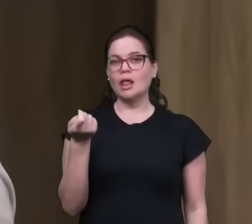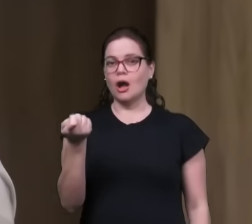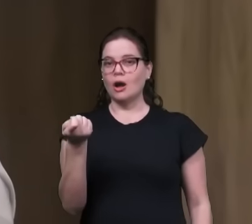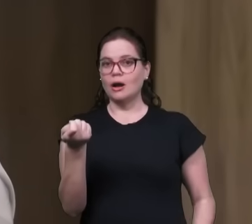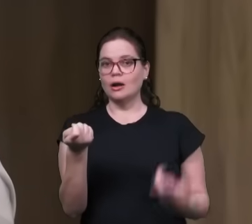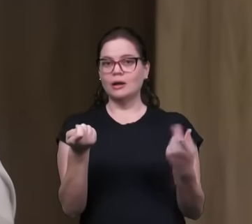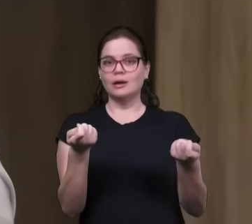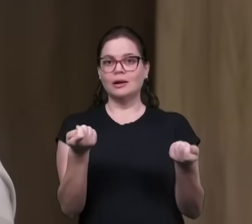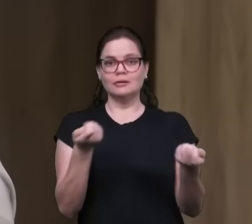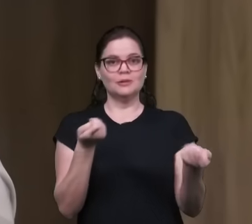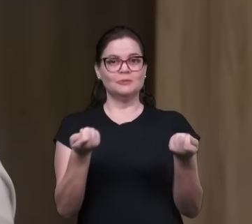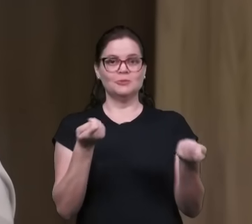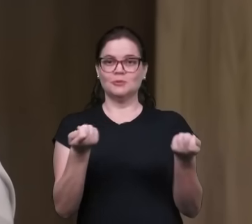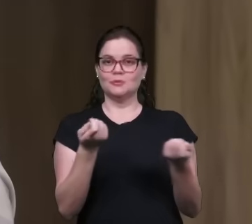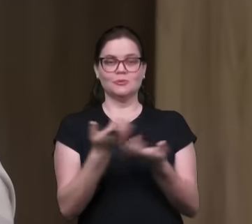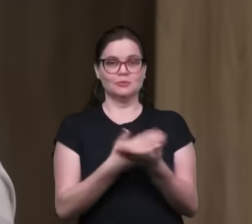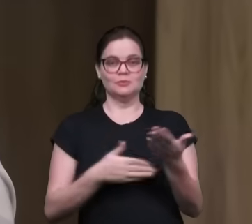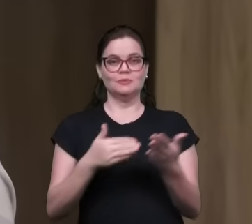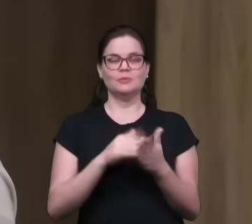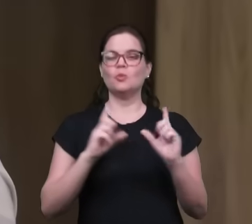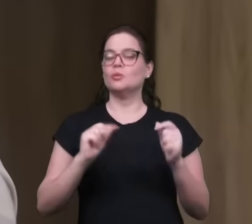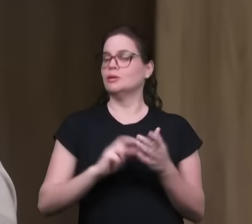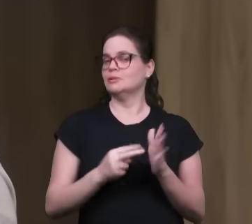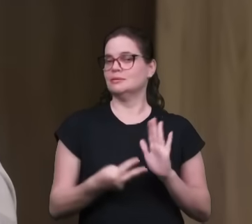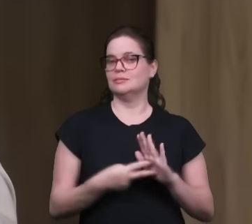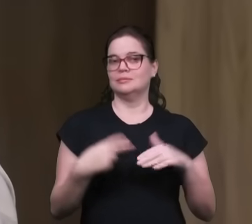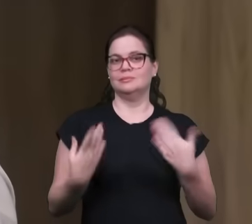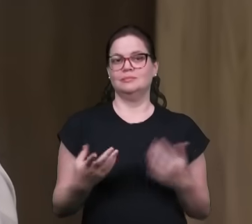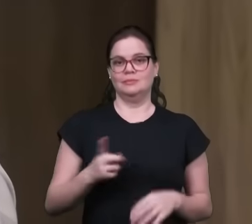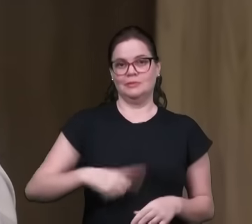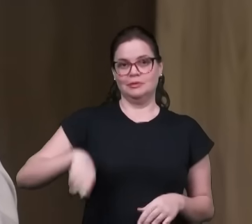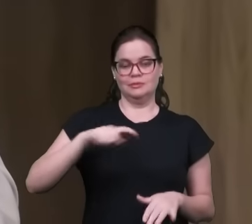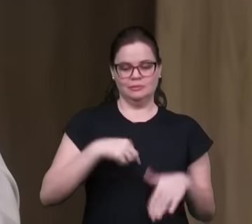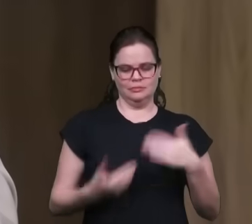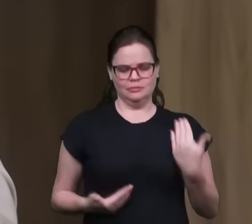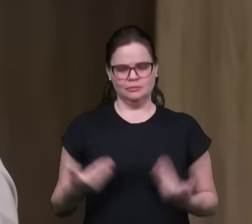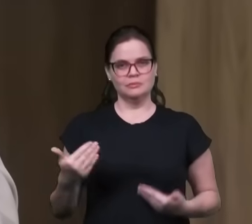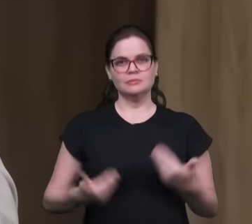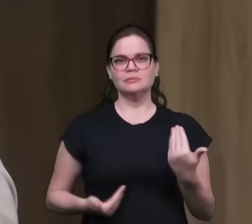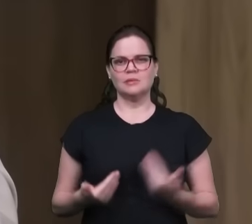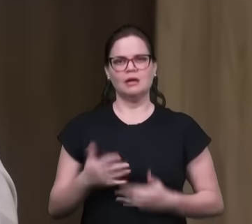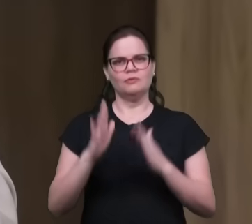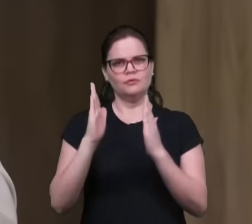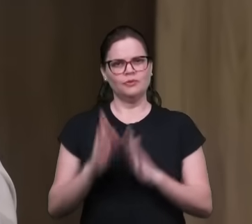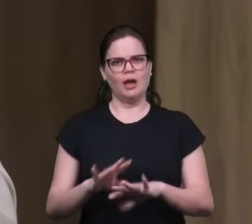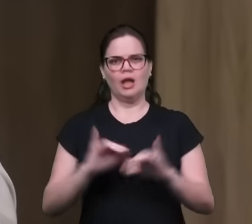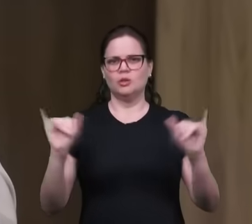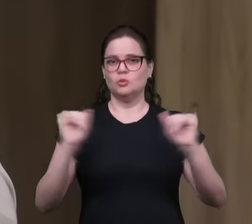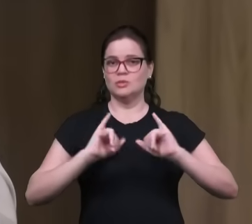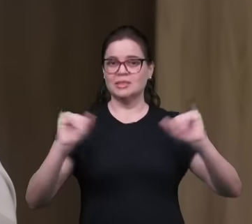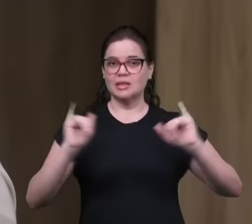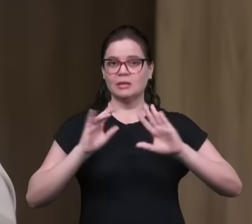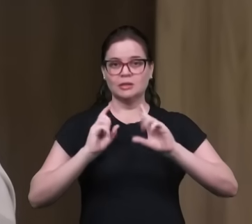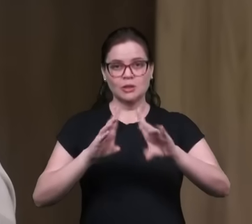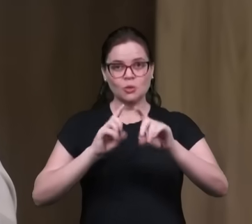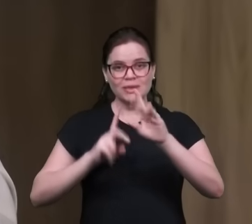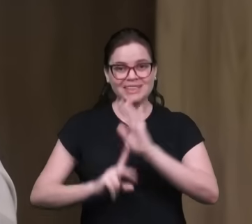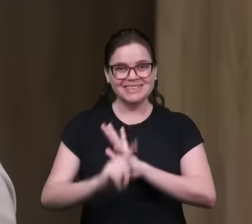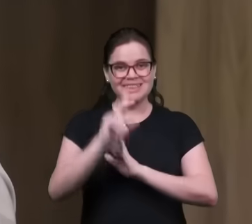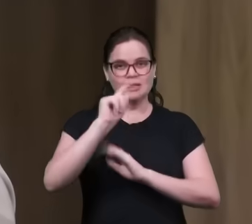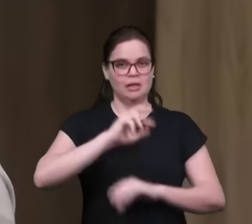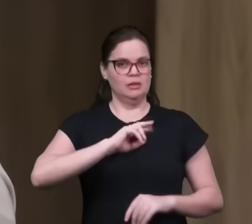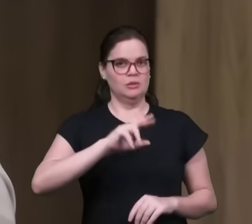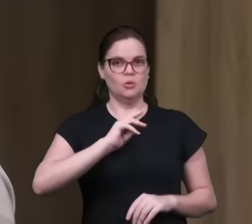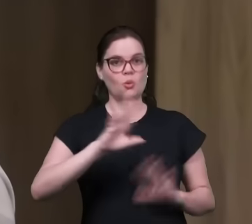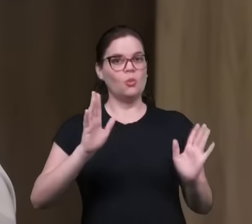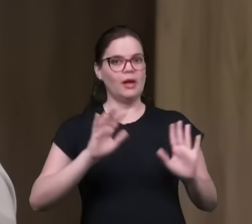que, vamos falar do lado prático agora, né? É que quando nós, os crentes, anunciamos o evangelho de Jesus, e anunciamos o evangelho eterno, não é o evangelho para essa